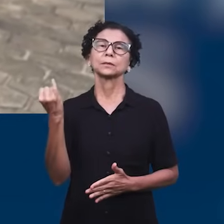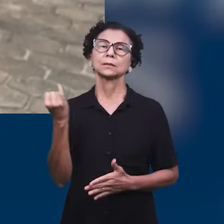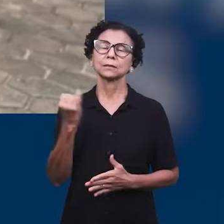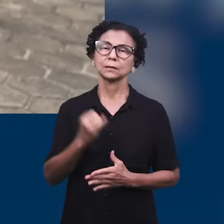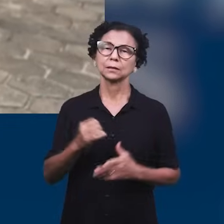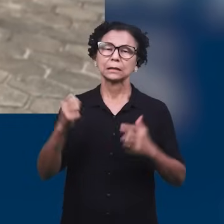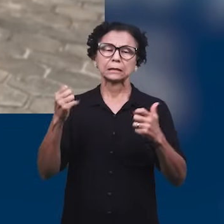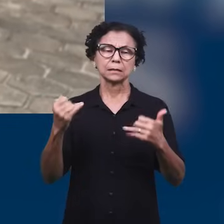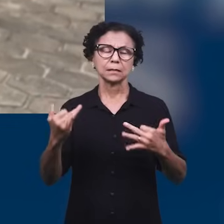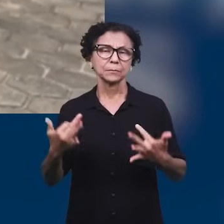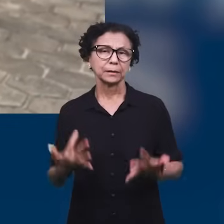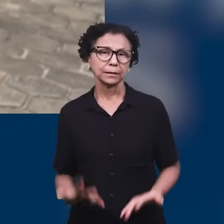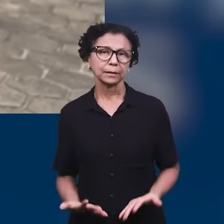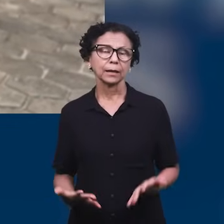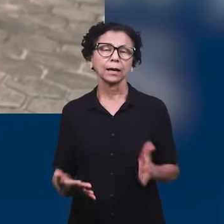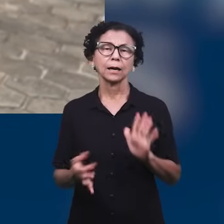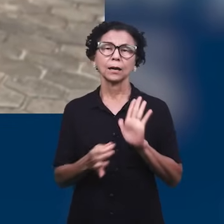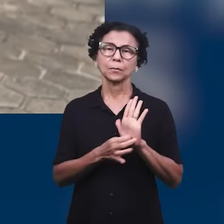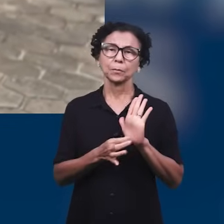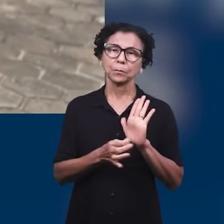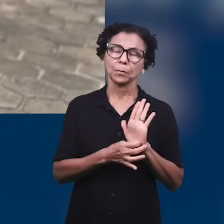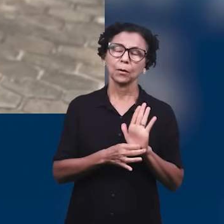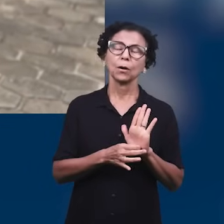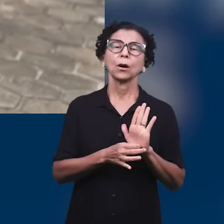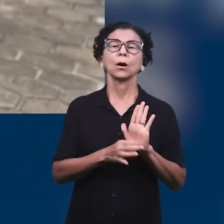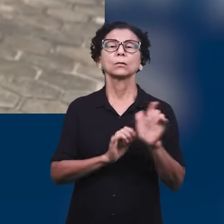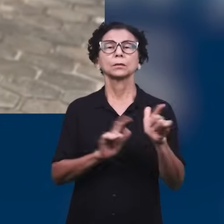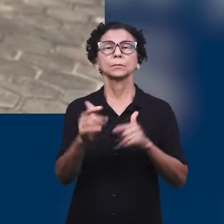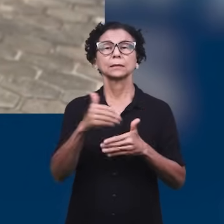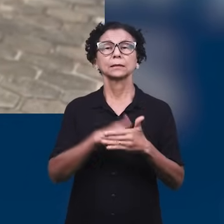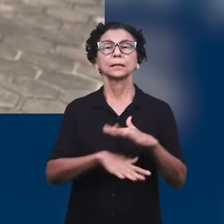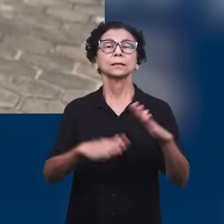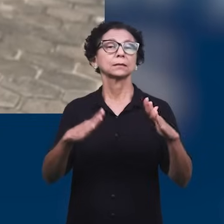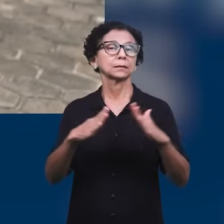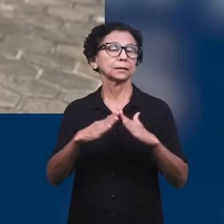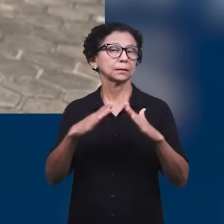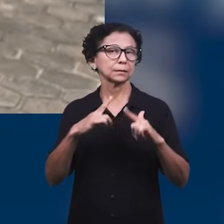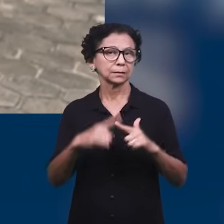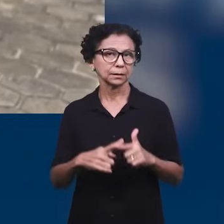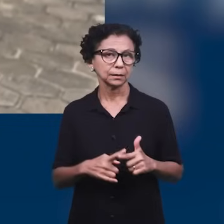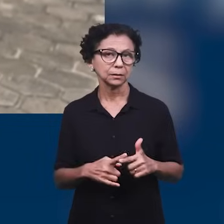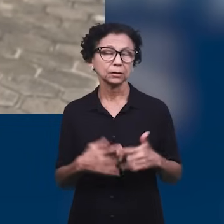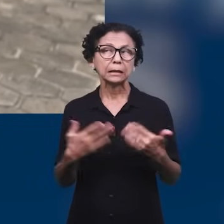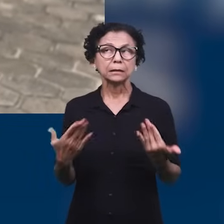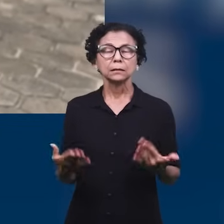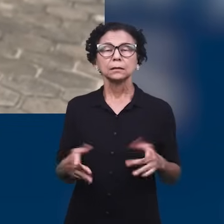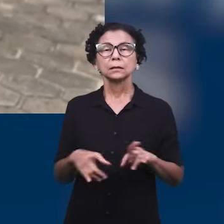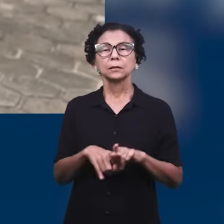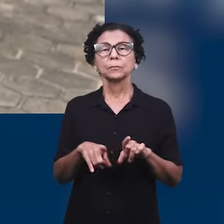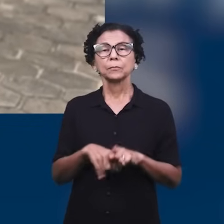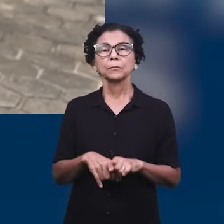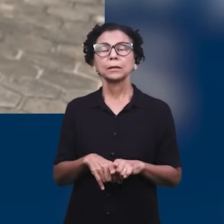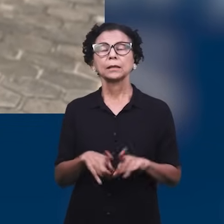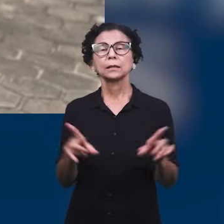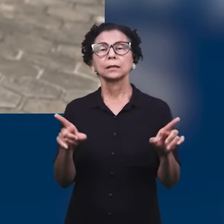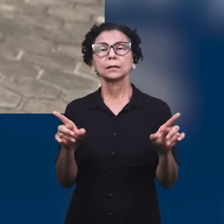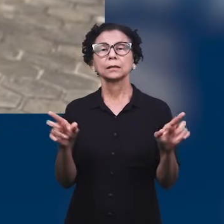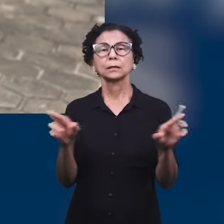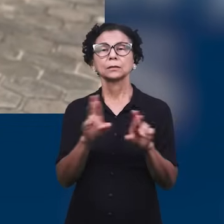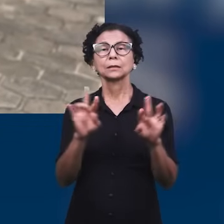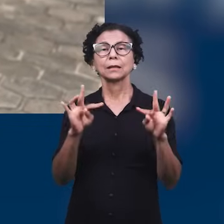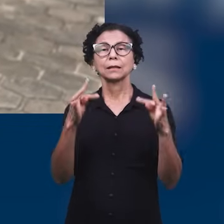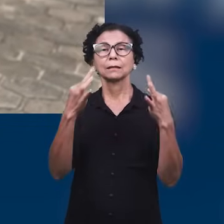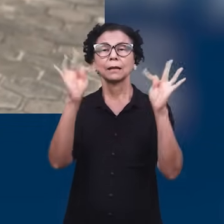para esclarecer sobre o propósito desse trabalho nas igrejas, sobre as questões técnicas que estão